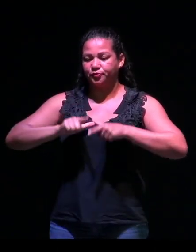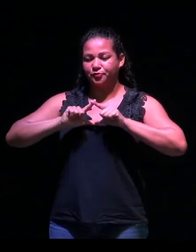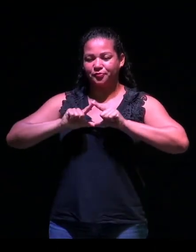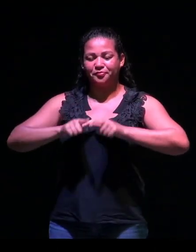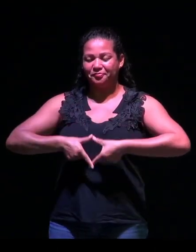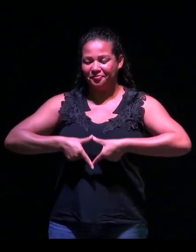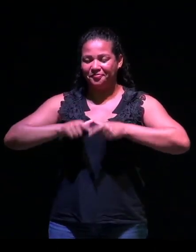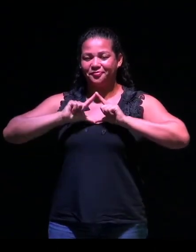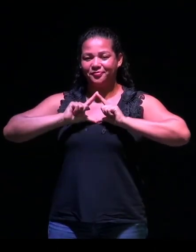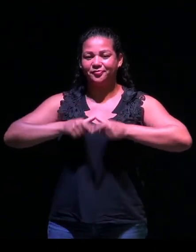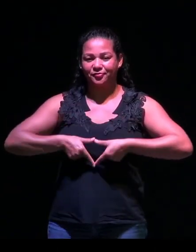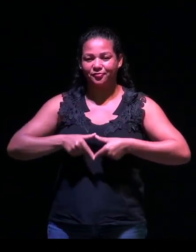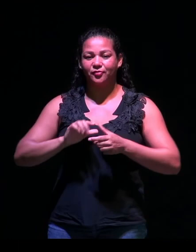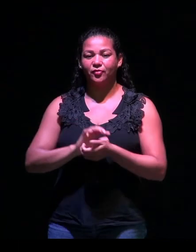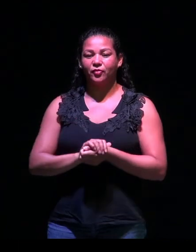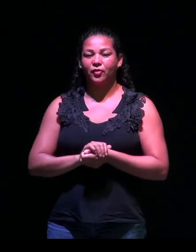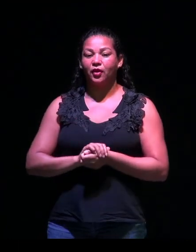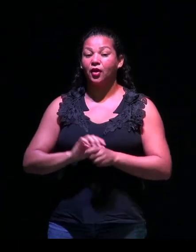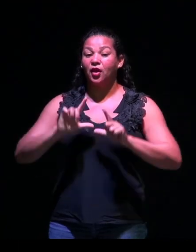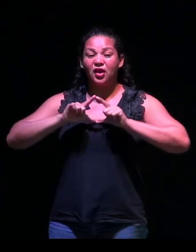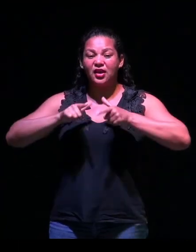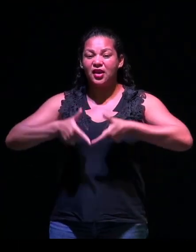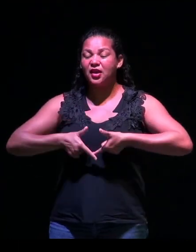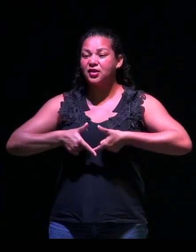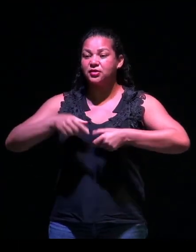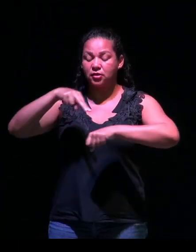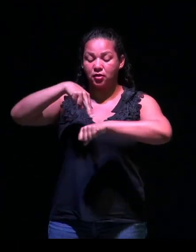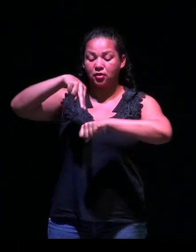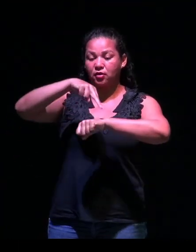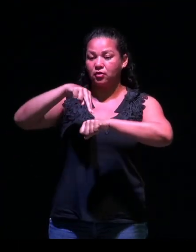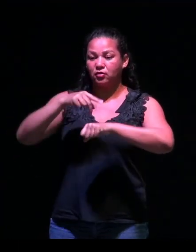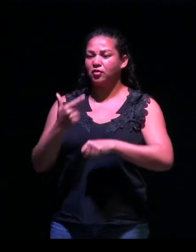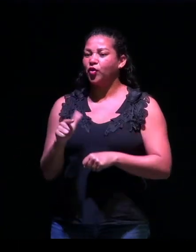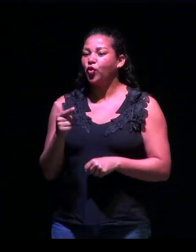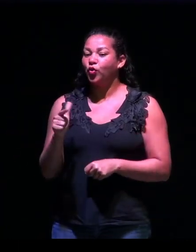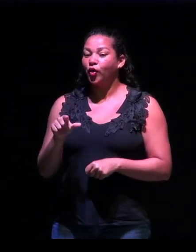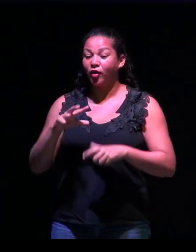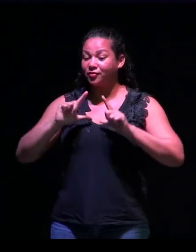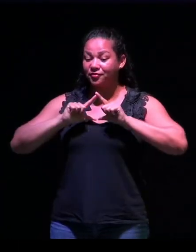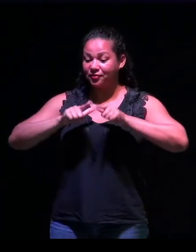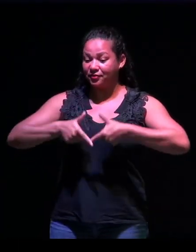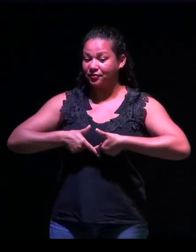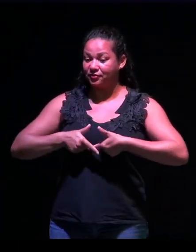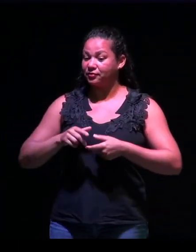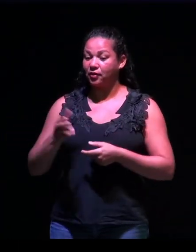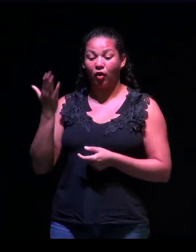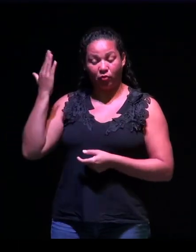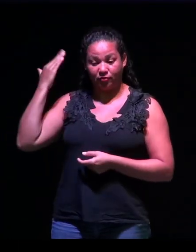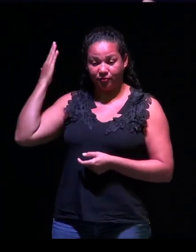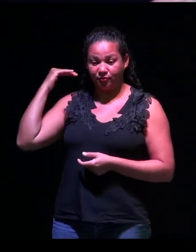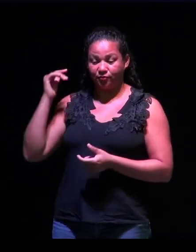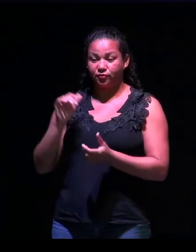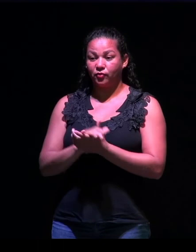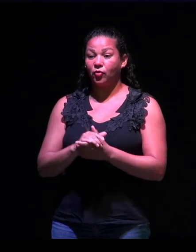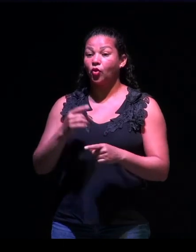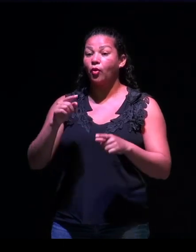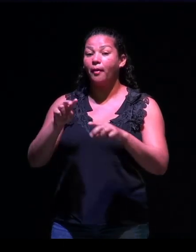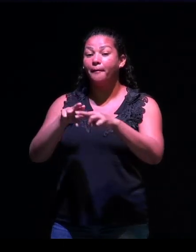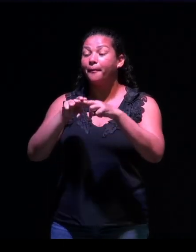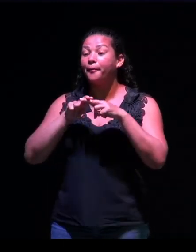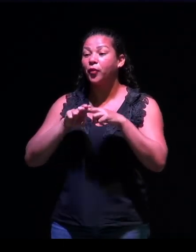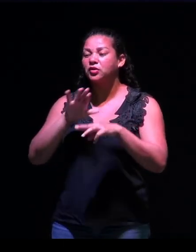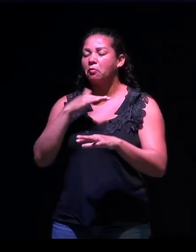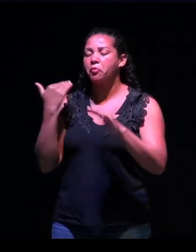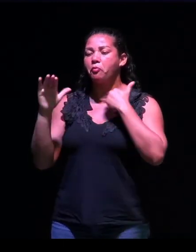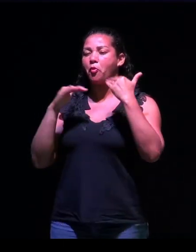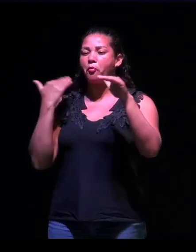Israel estava espalhado pelo mundo, não tinha a nação de Israel acontecendo naquela época. Por isso que eles conseguiram matar todos os judeus que